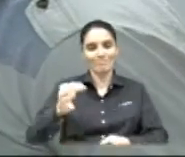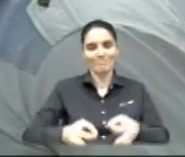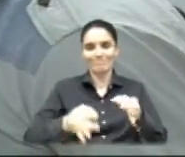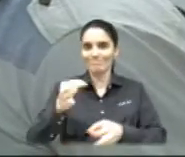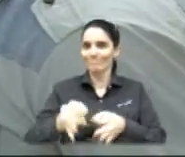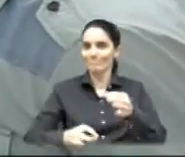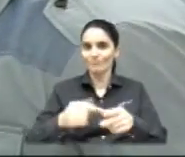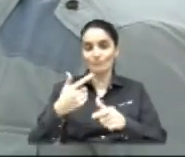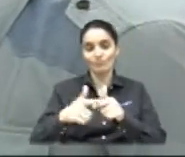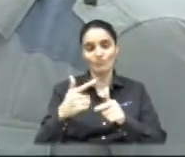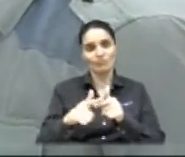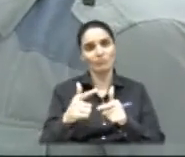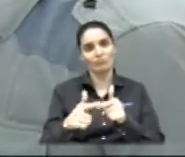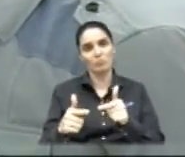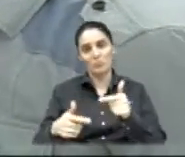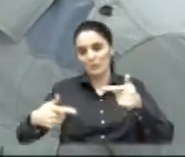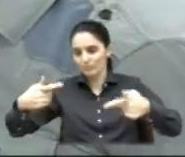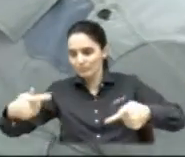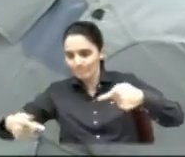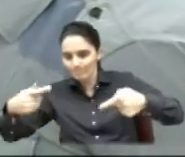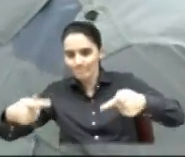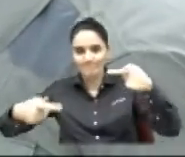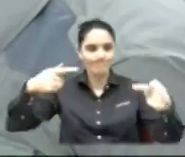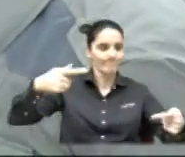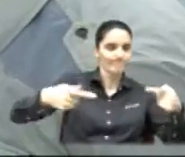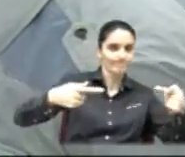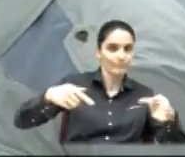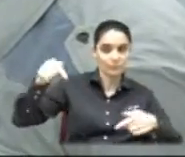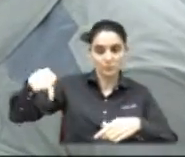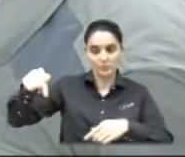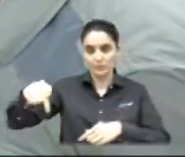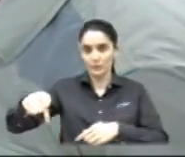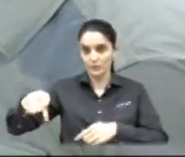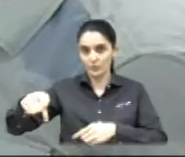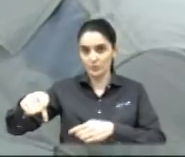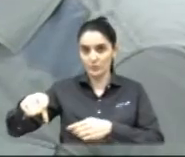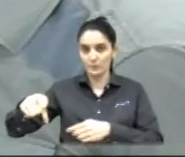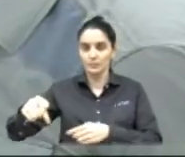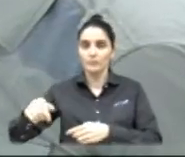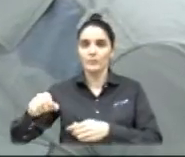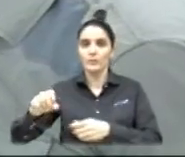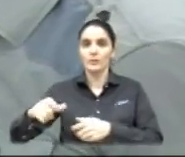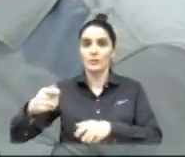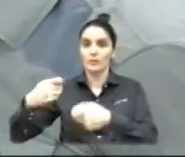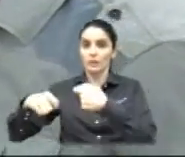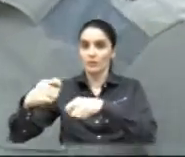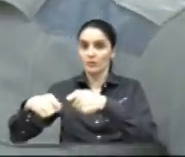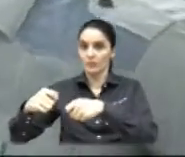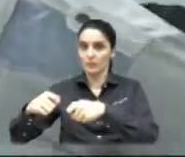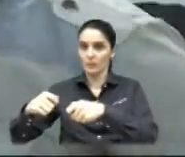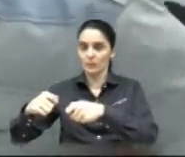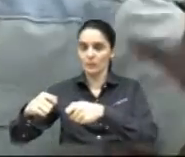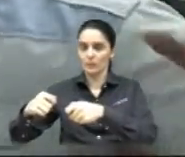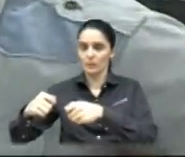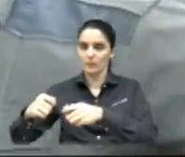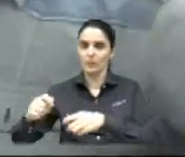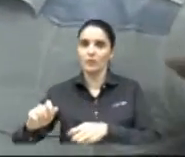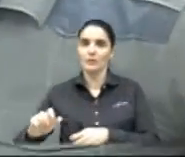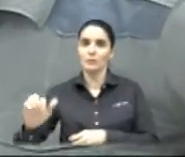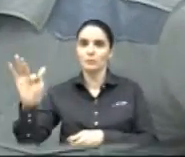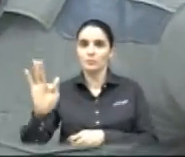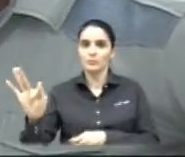judicial entre a União, através da Secretaria de Patrimônio da União, e o